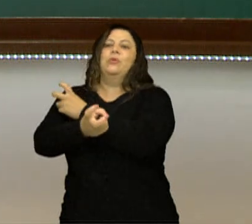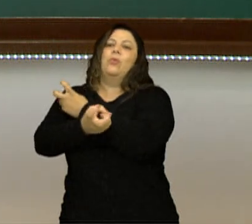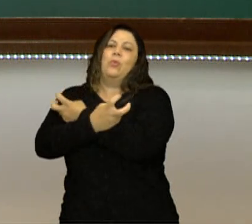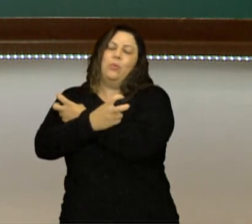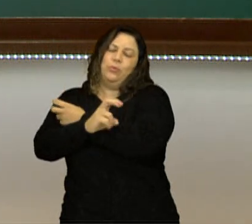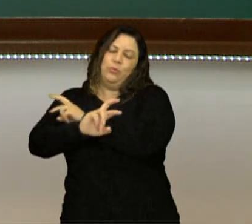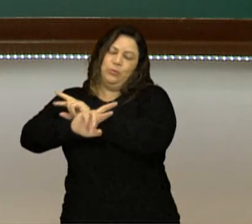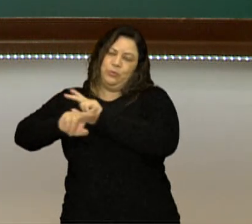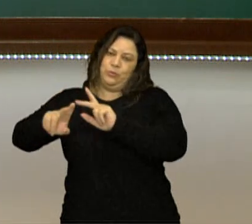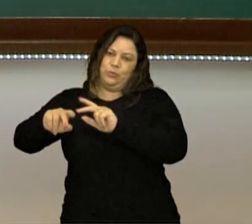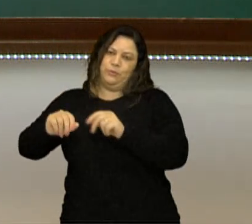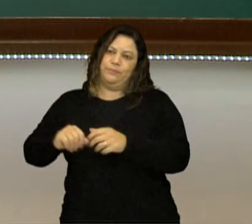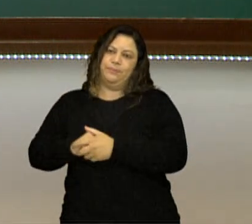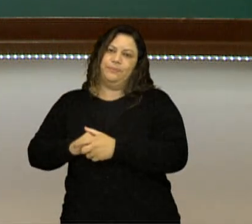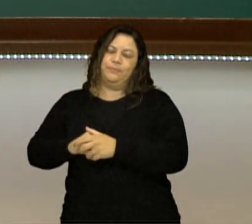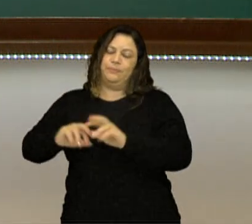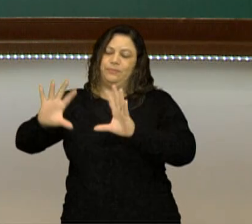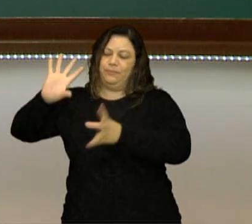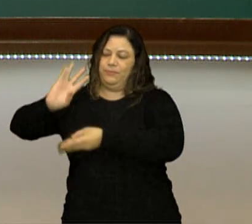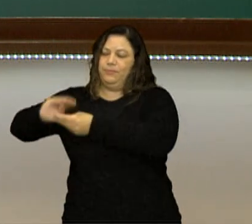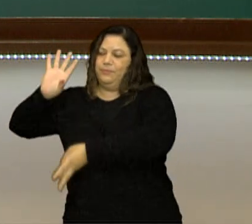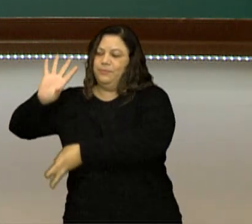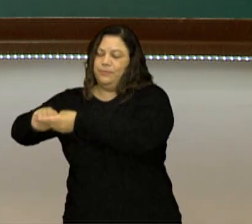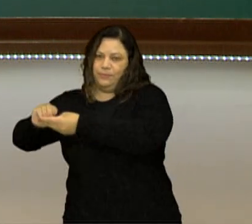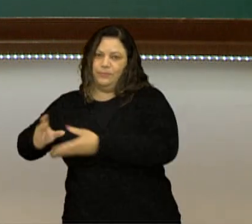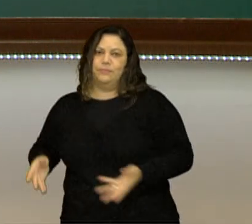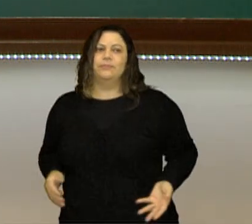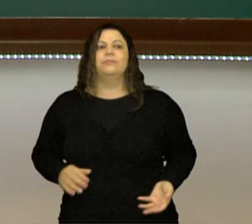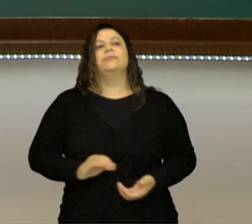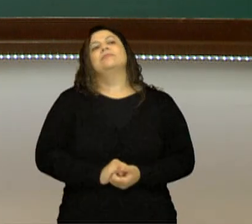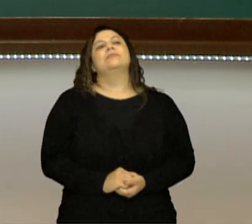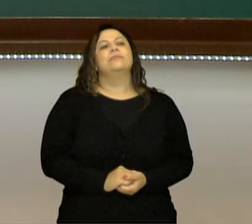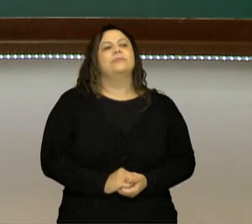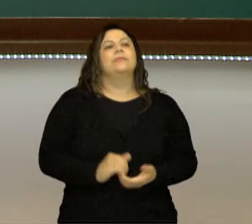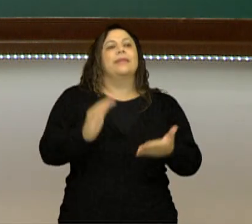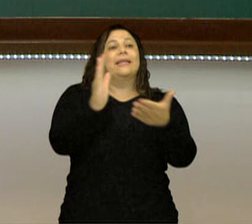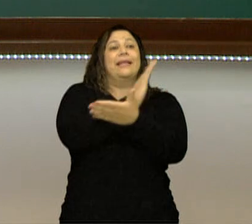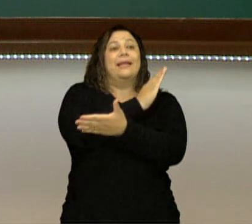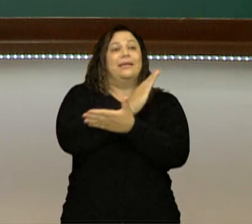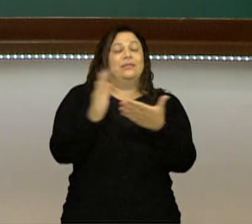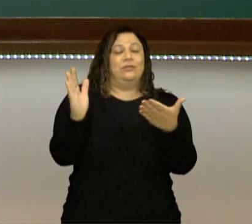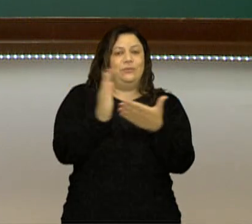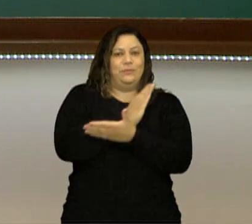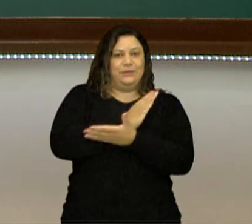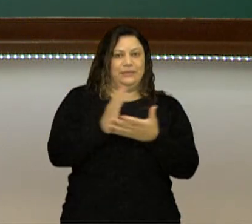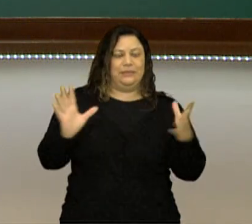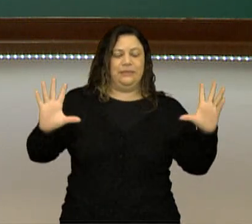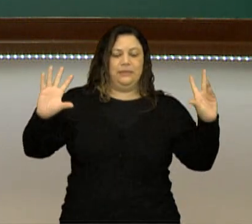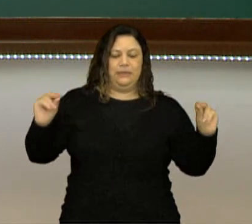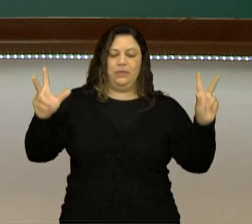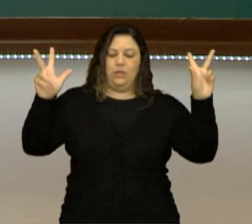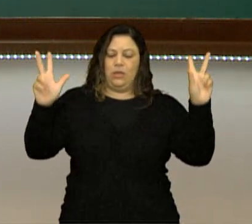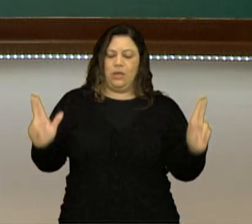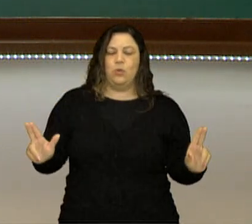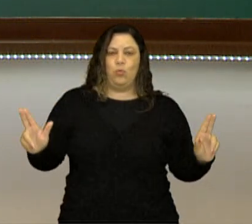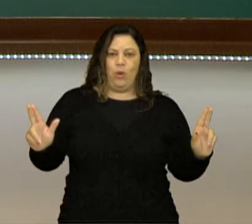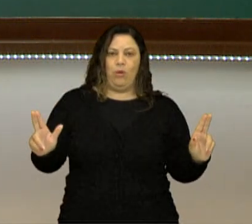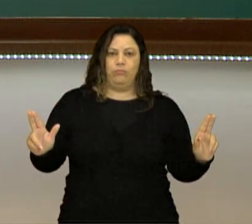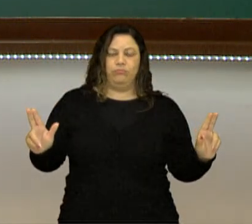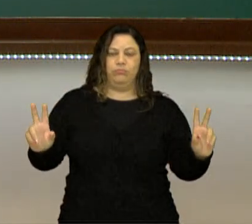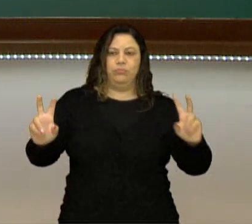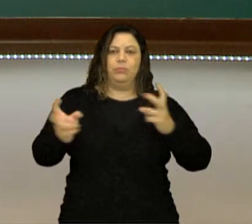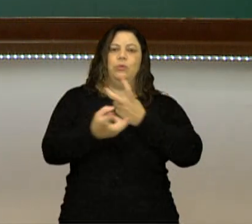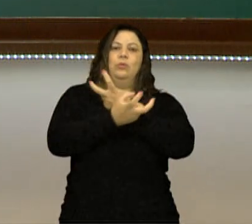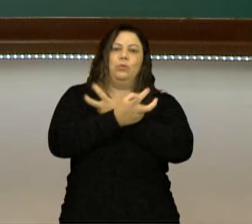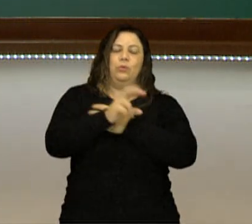ou seja, reducional. Muito bem. A divisão equacional mantém os números de cromossomos presentes na célula e a